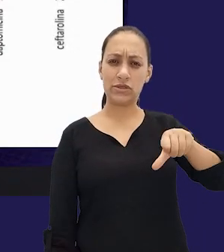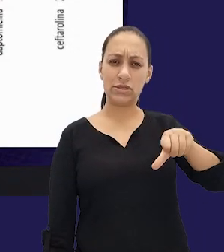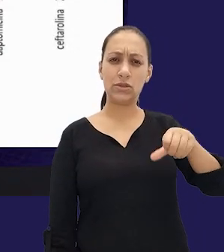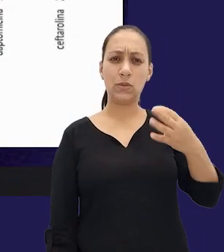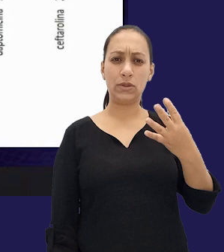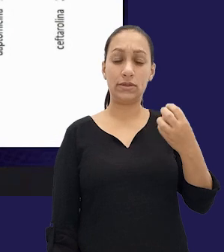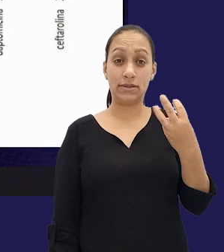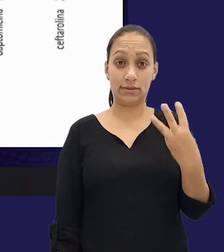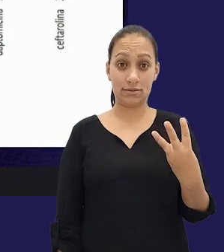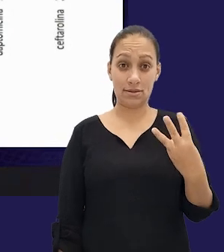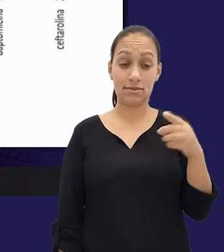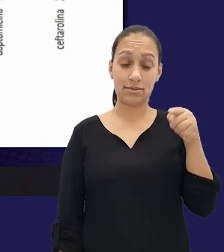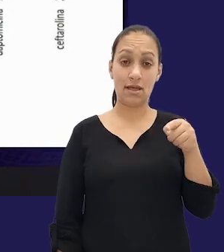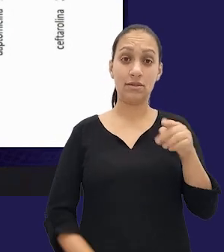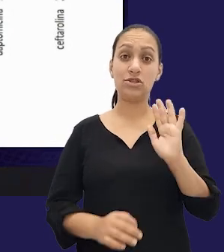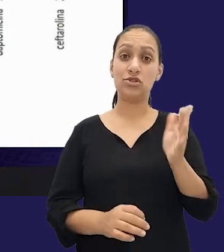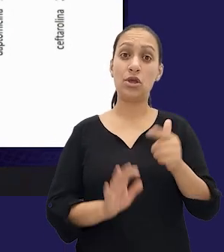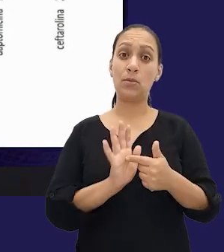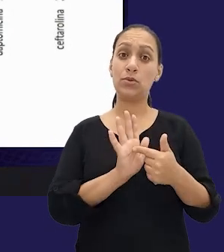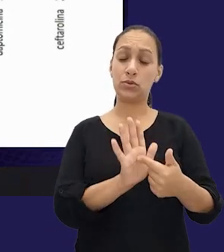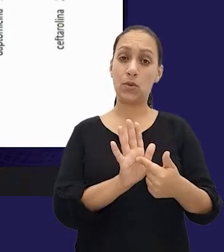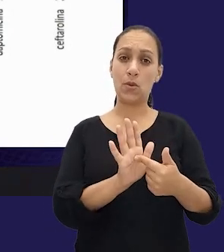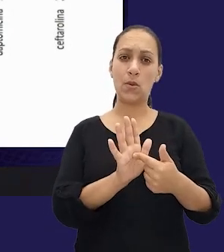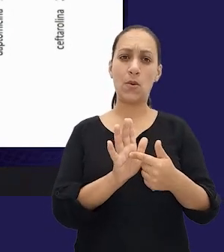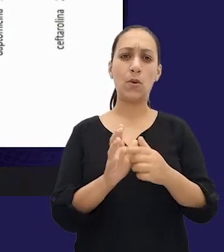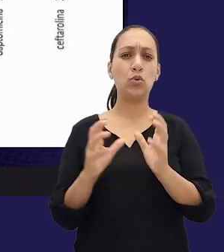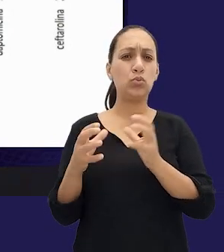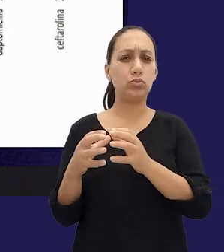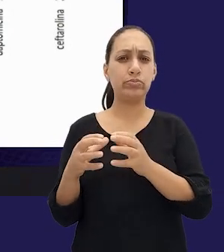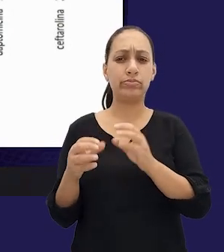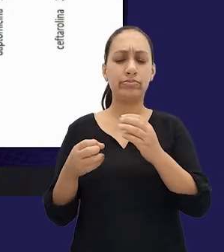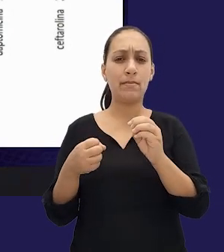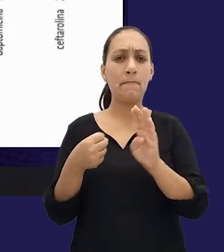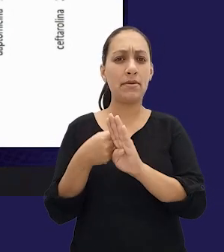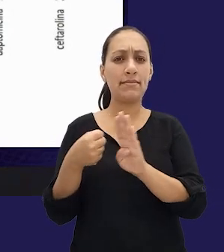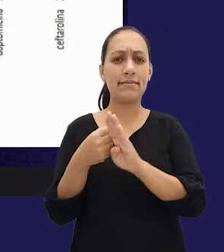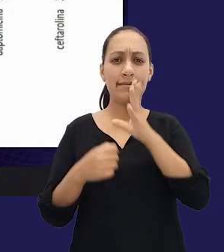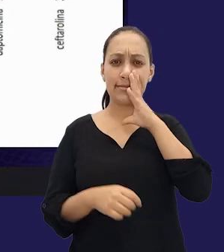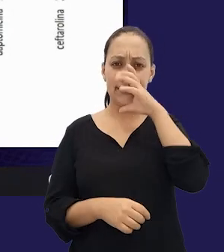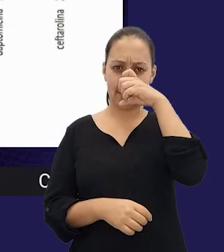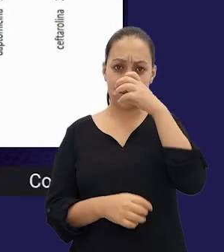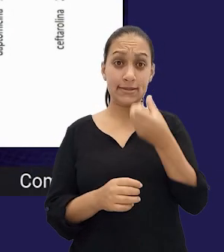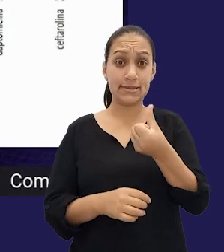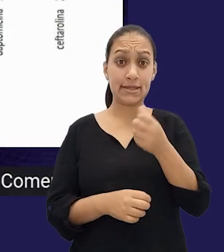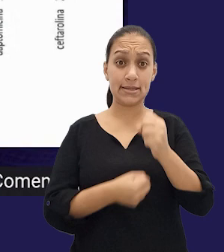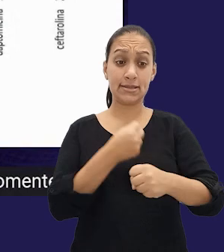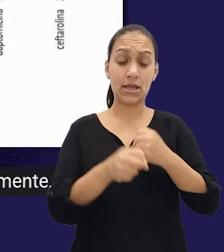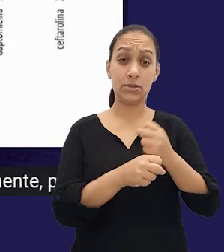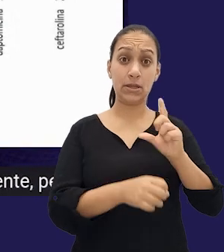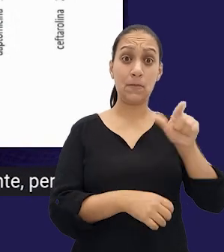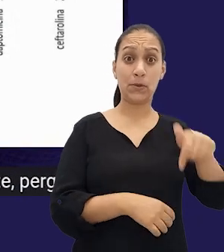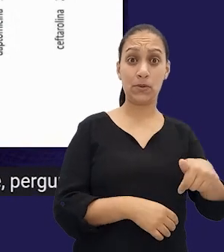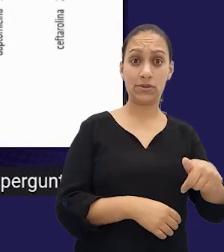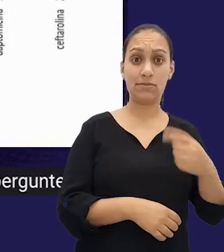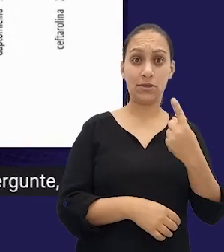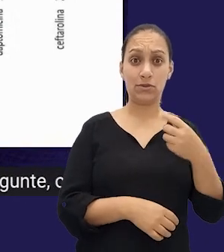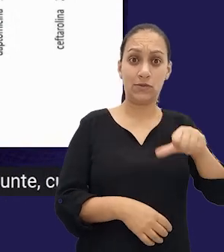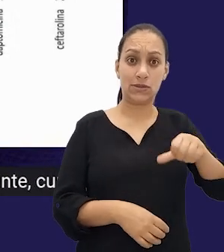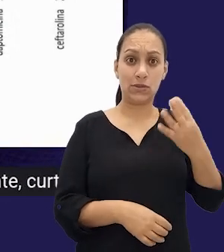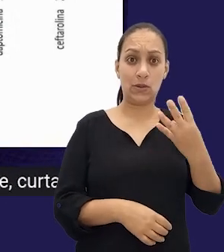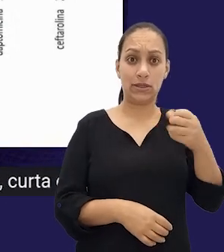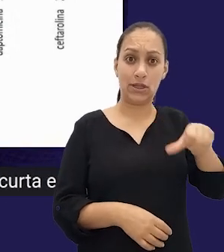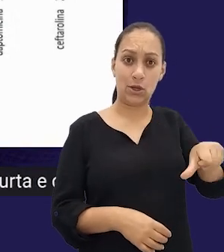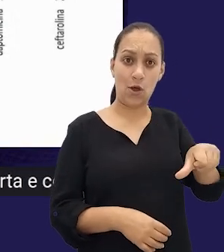ser descritas linhagens de bactérias resistentes 6 anos depois. Em 1949, já